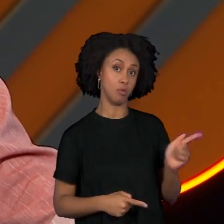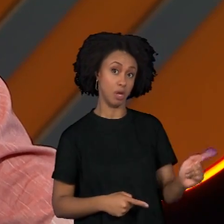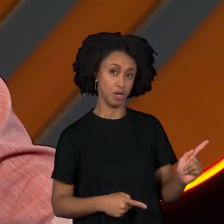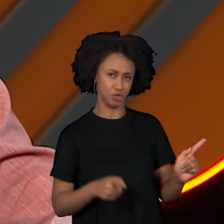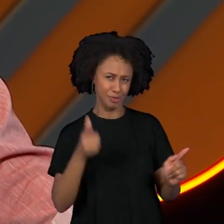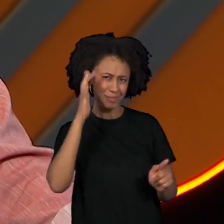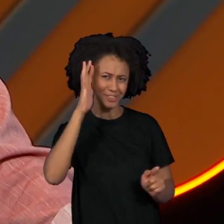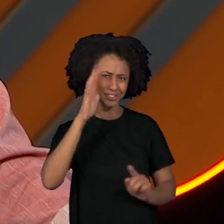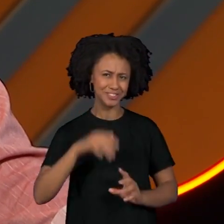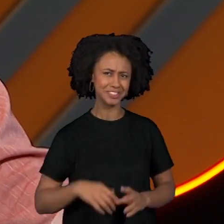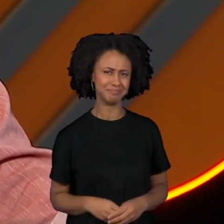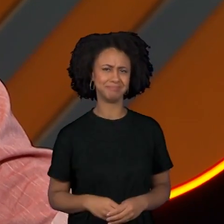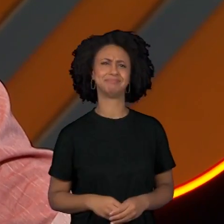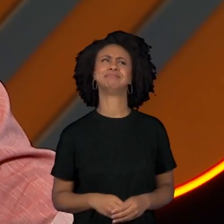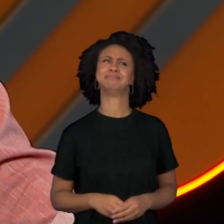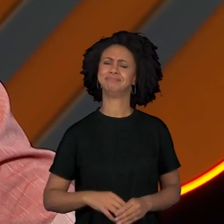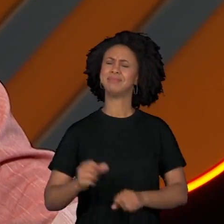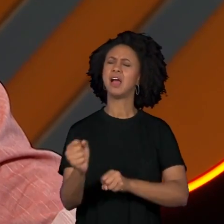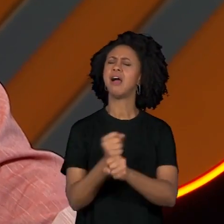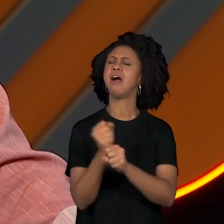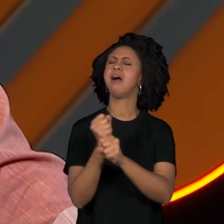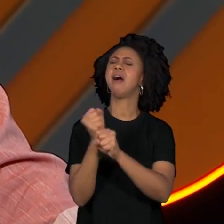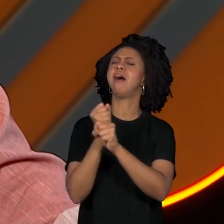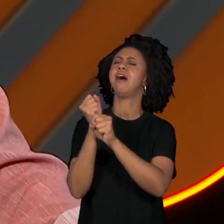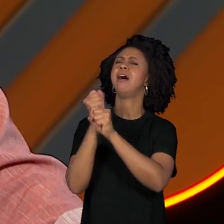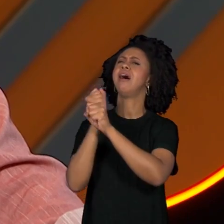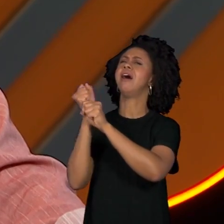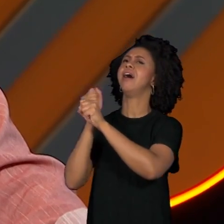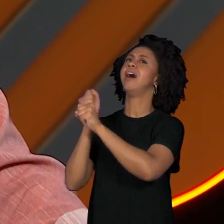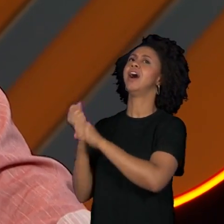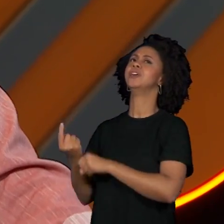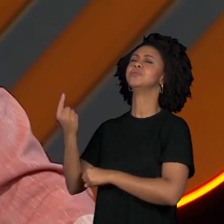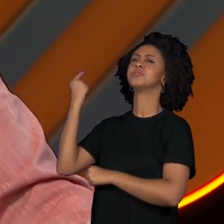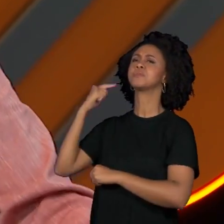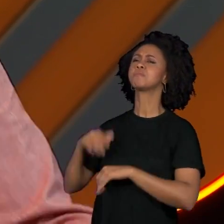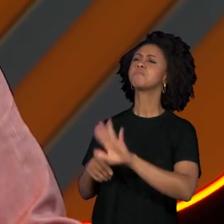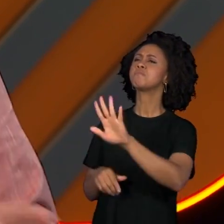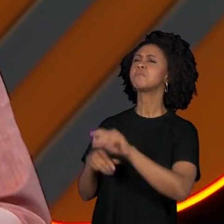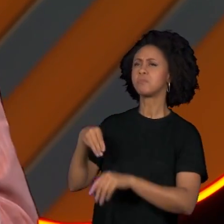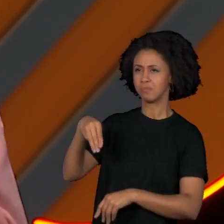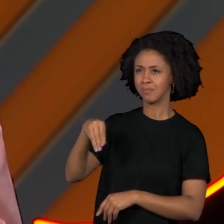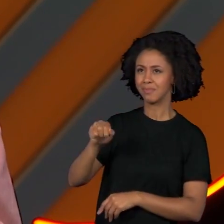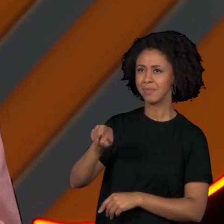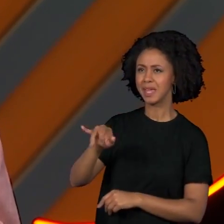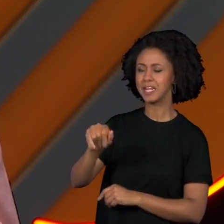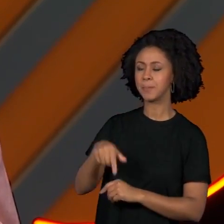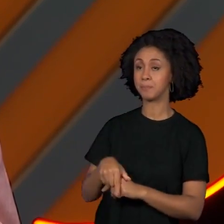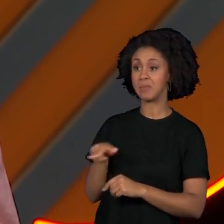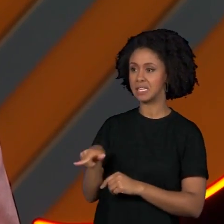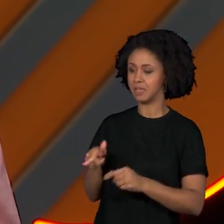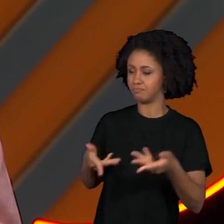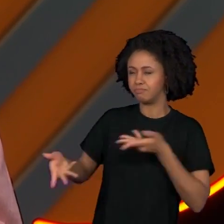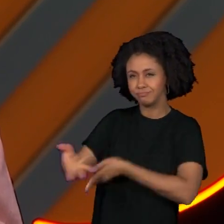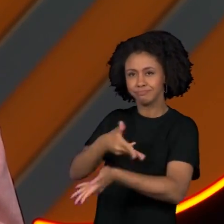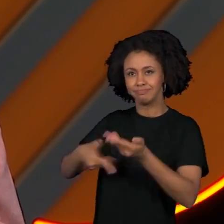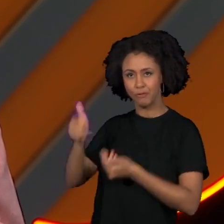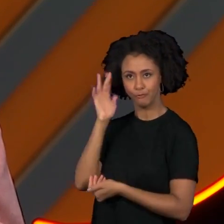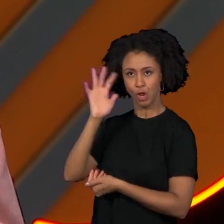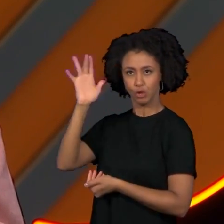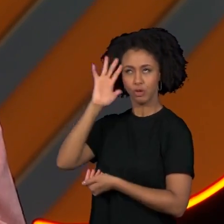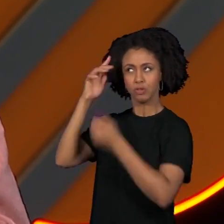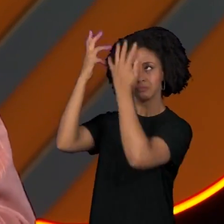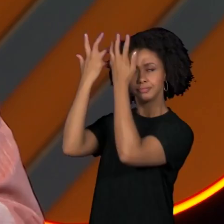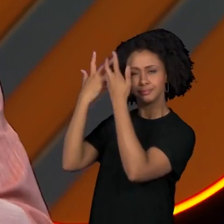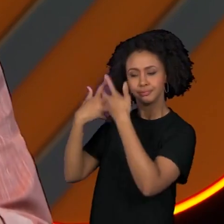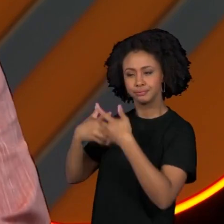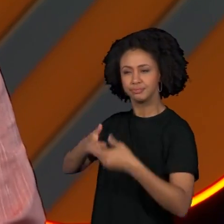há vários e vários anos passados? Maria, esse café filosófico,